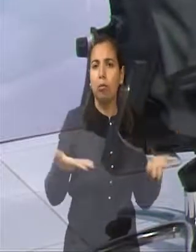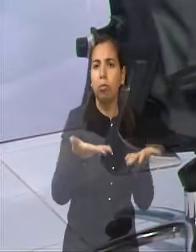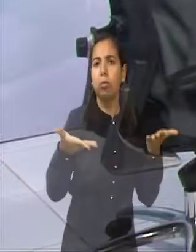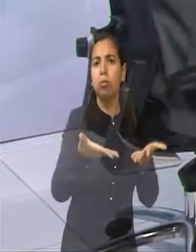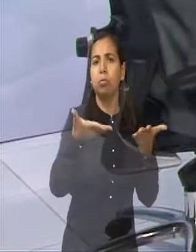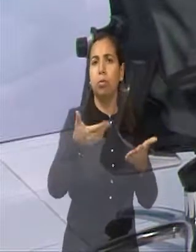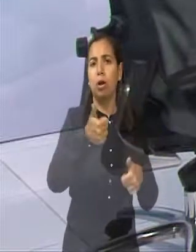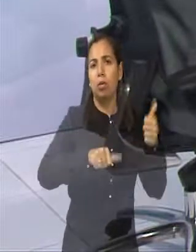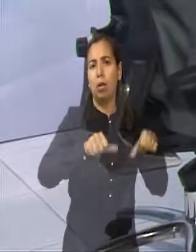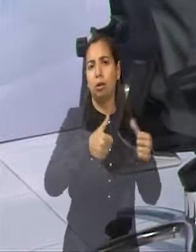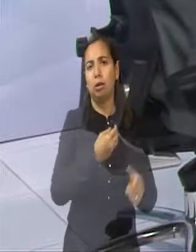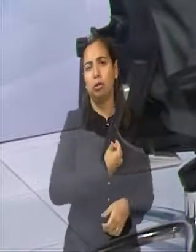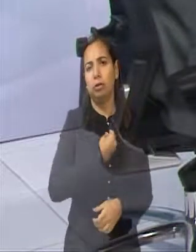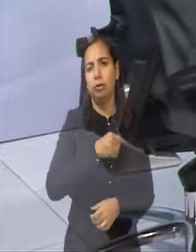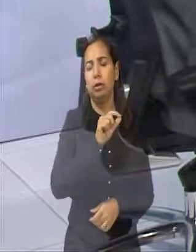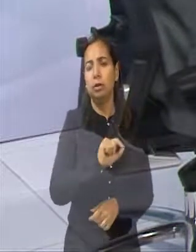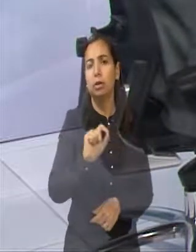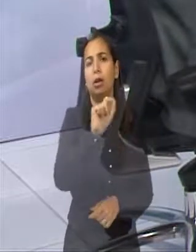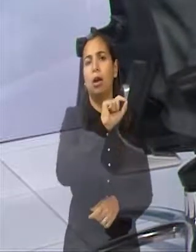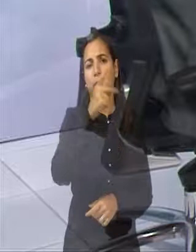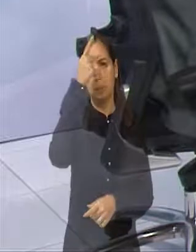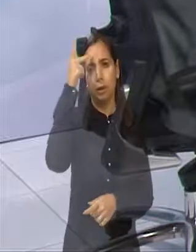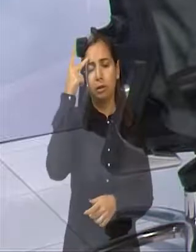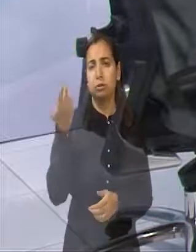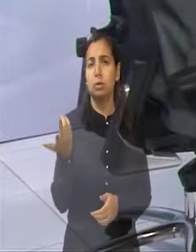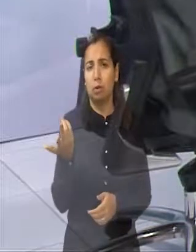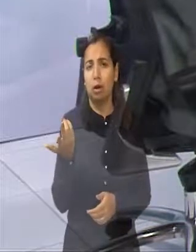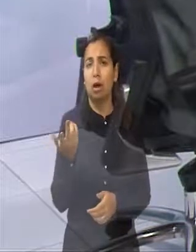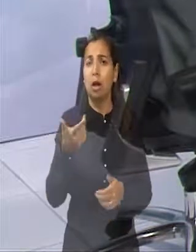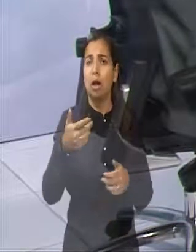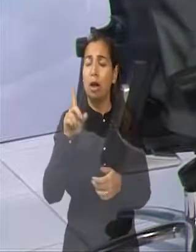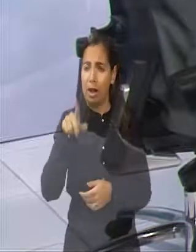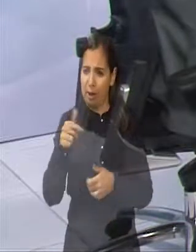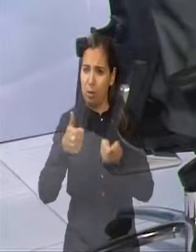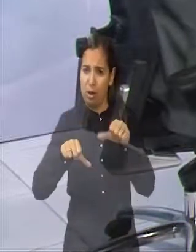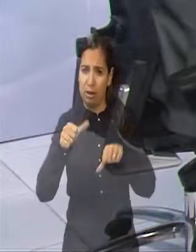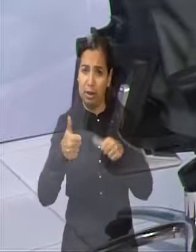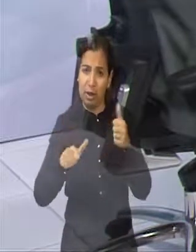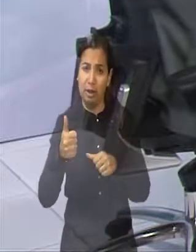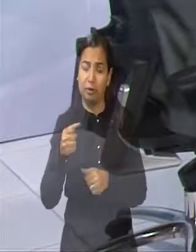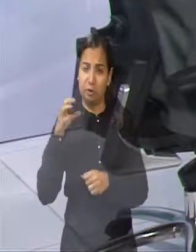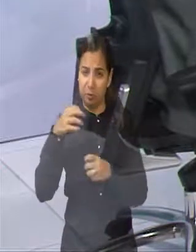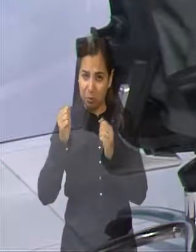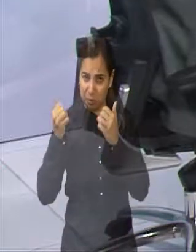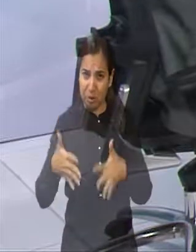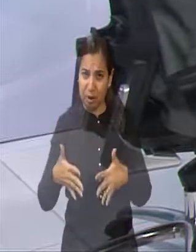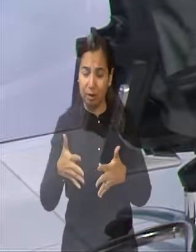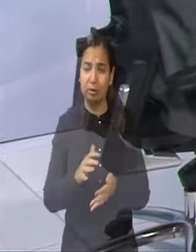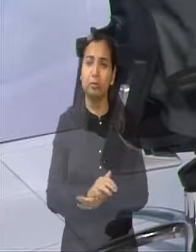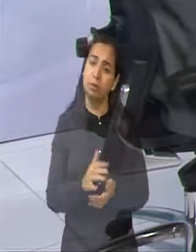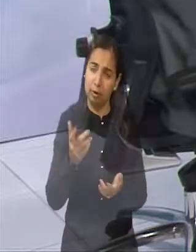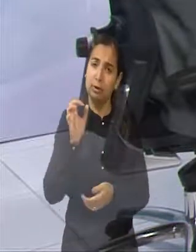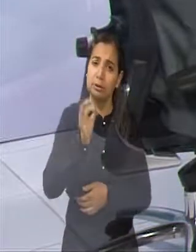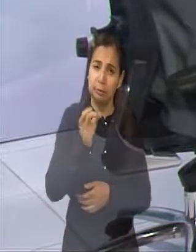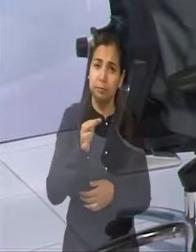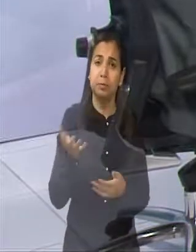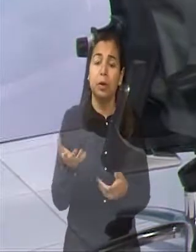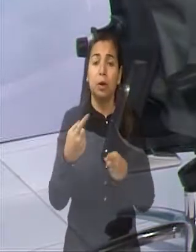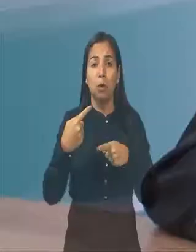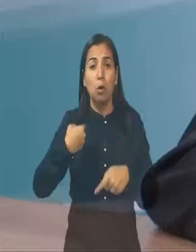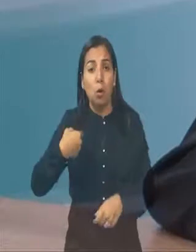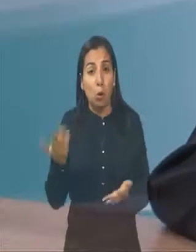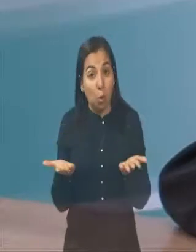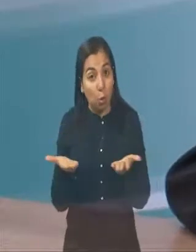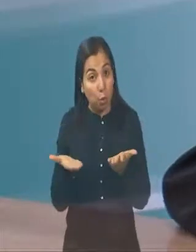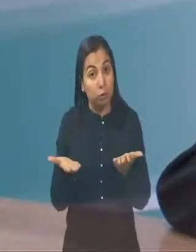também das a básicas. alocação do que você tem. Qualidade do gasto. Da qualidade do gasto. Evidentemente, hoje nós